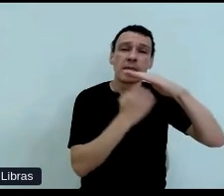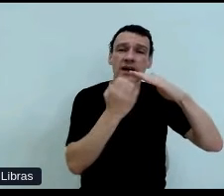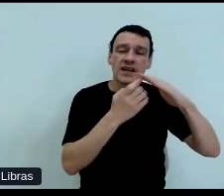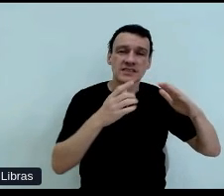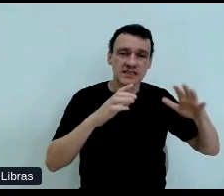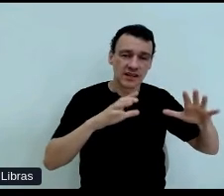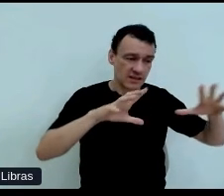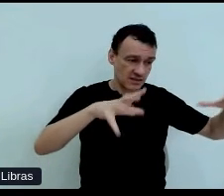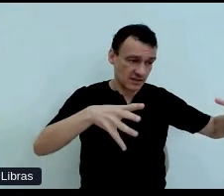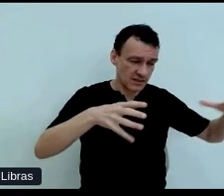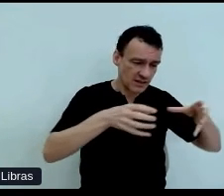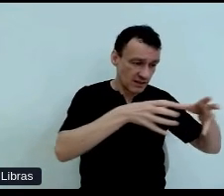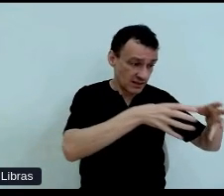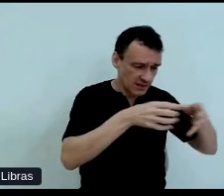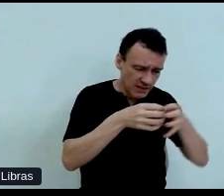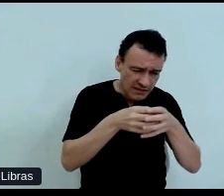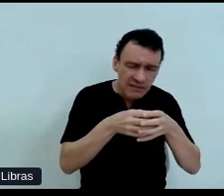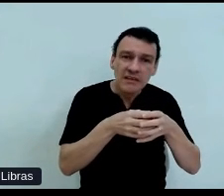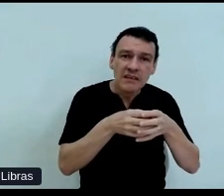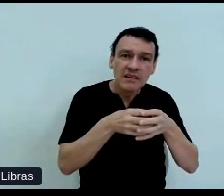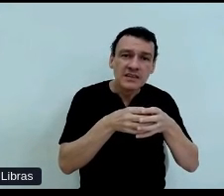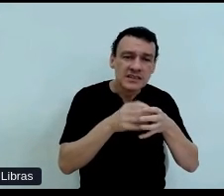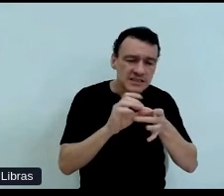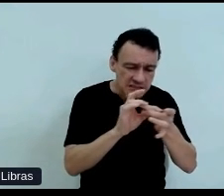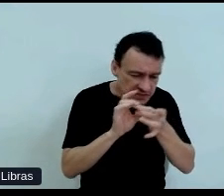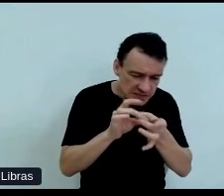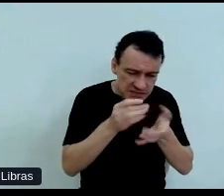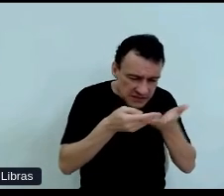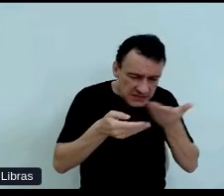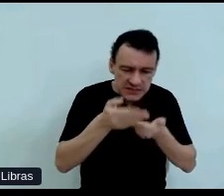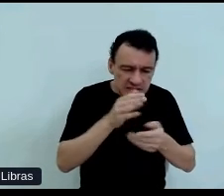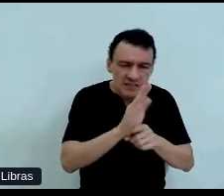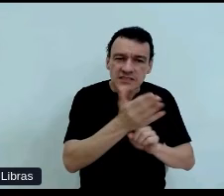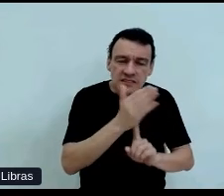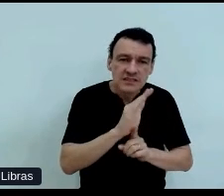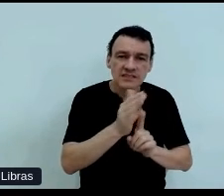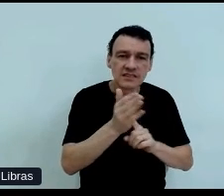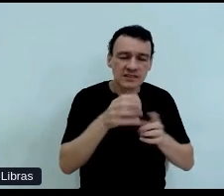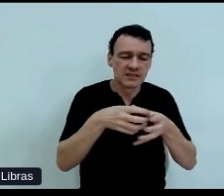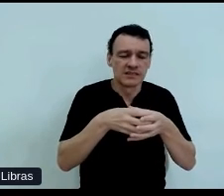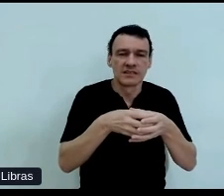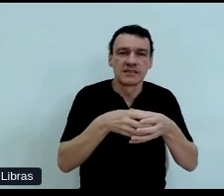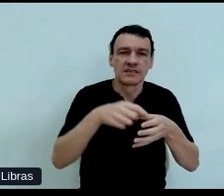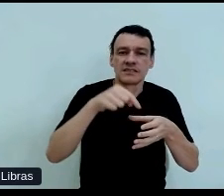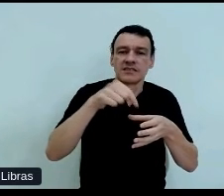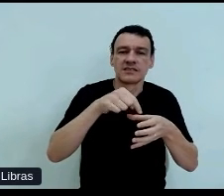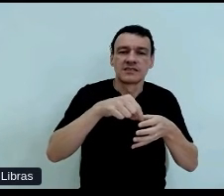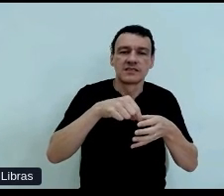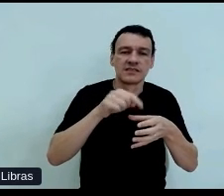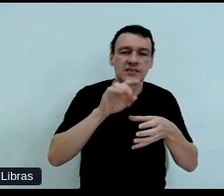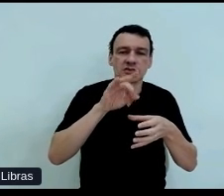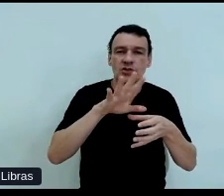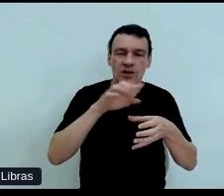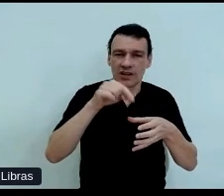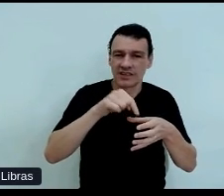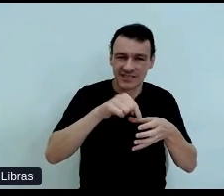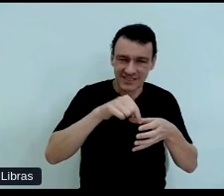trabalhar juntas, assim, todas elas em grupo, não realmente incluídas. Integração é diferente de